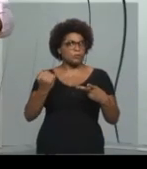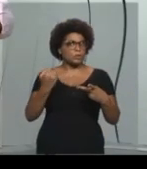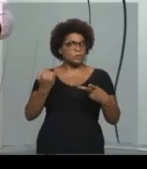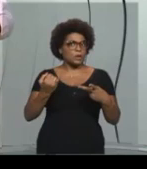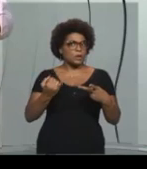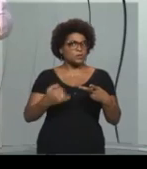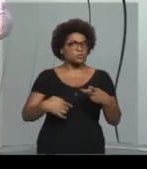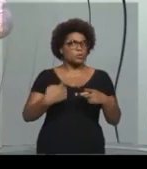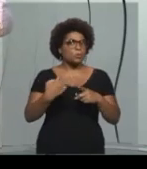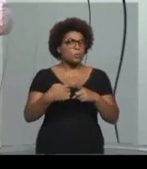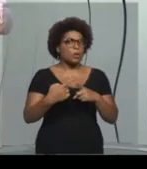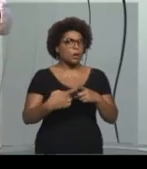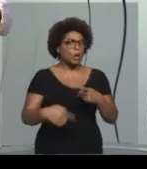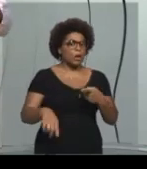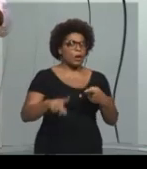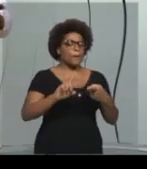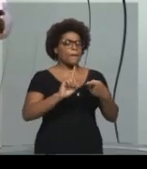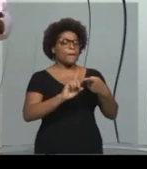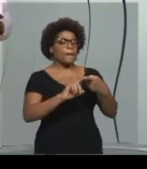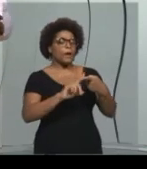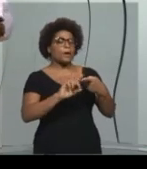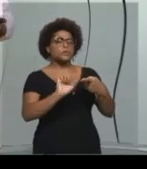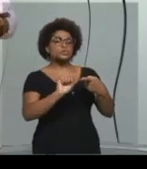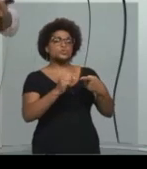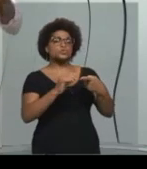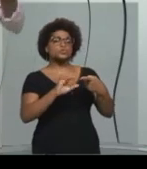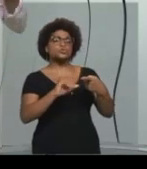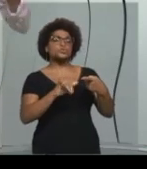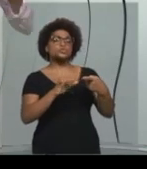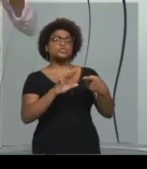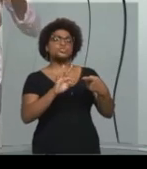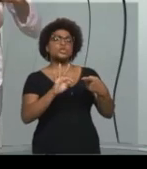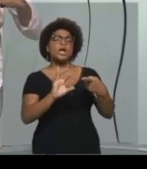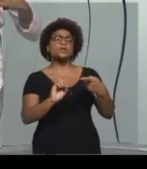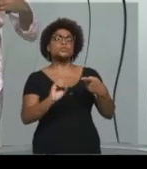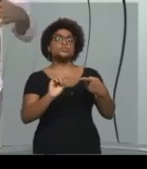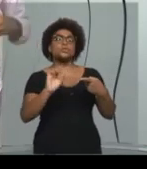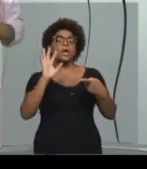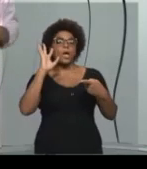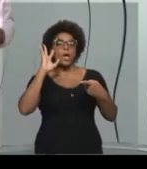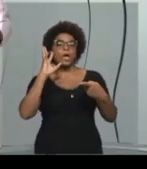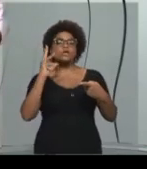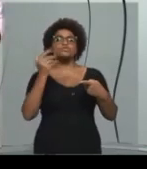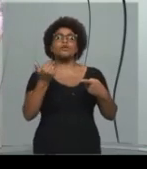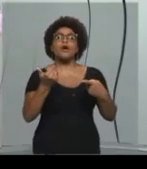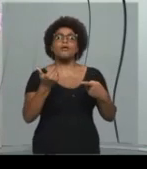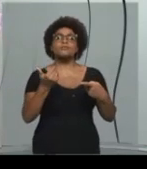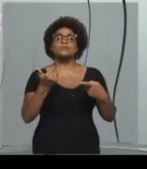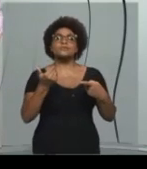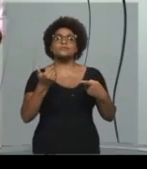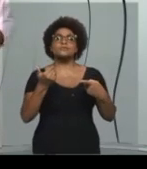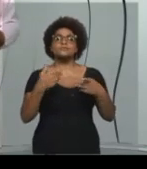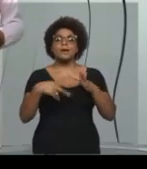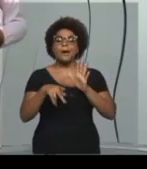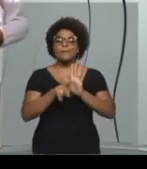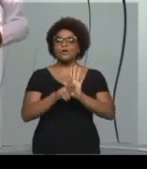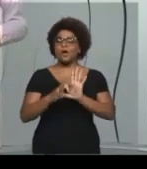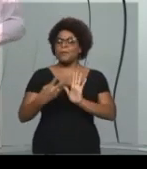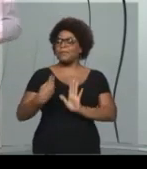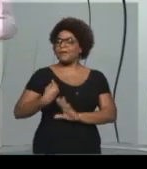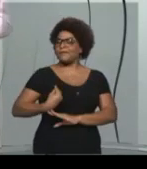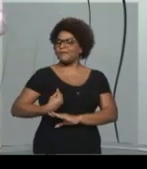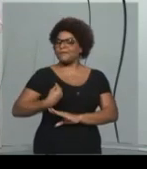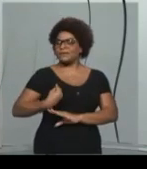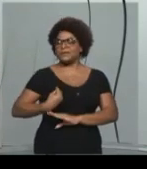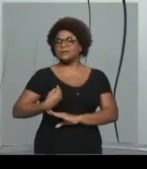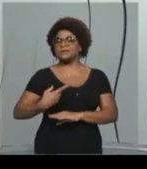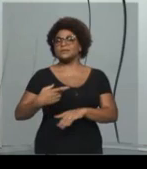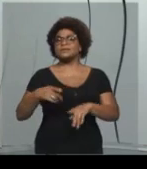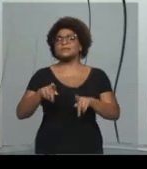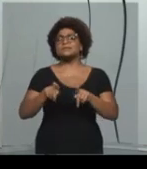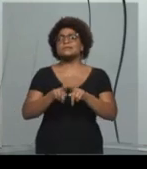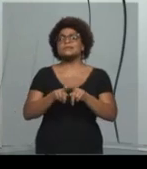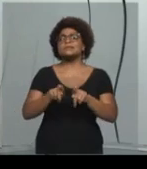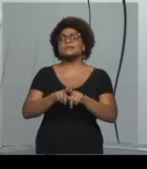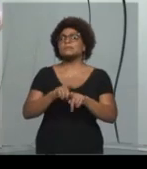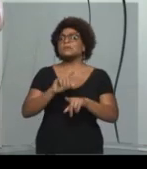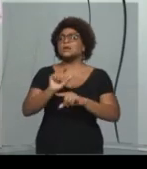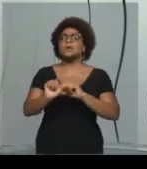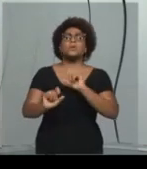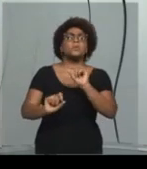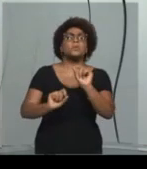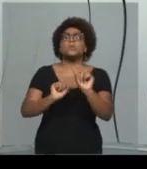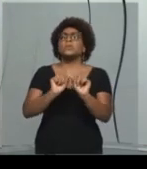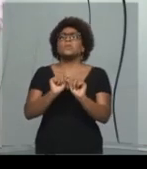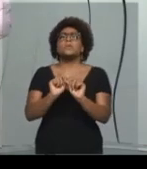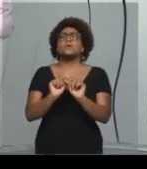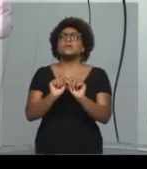toma iniciativa, que toma decisões, tanto a respeito da própria vida, como também a respeito da